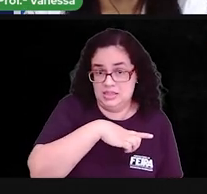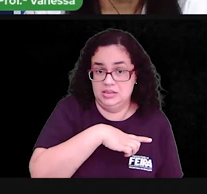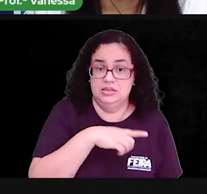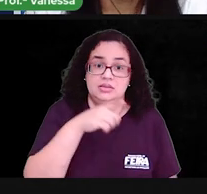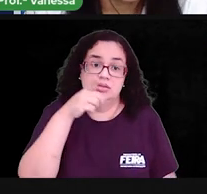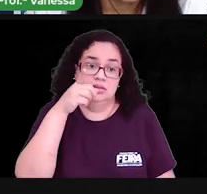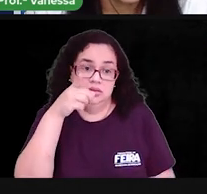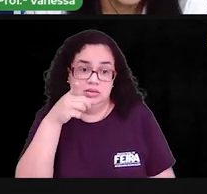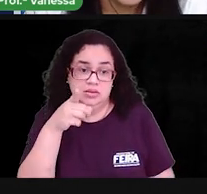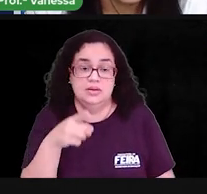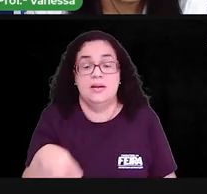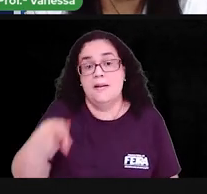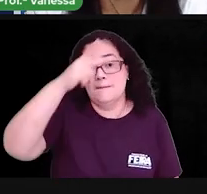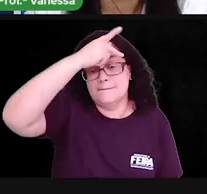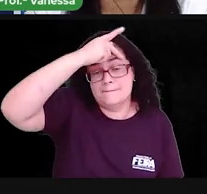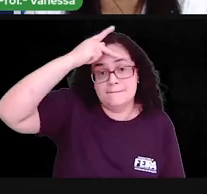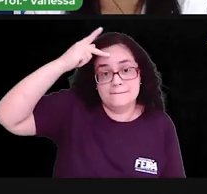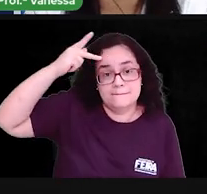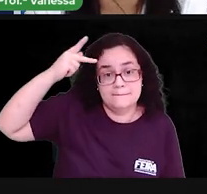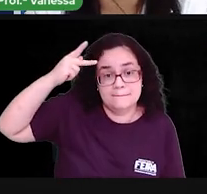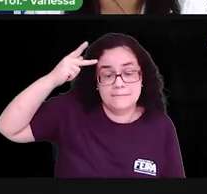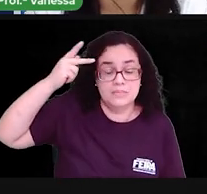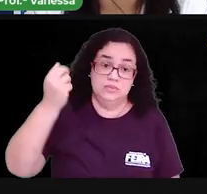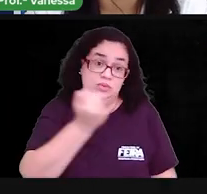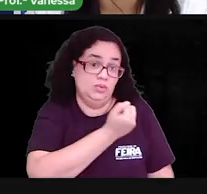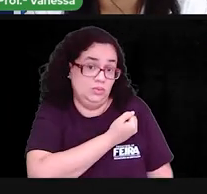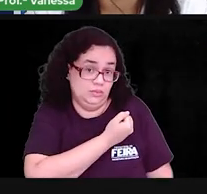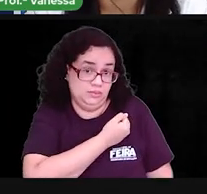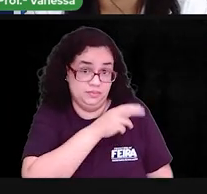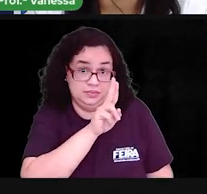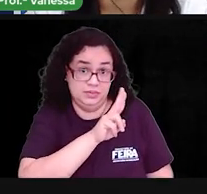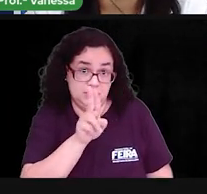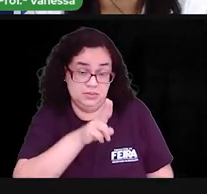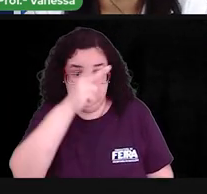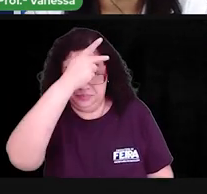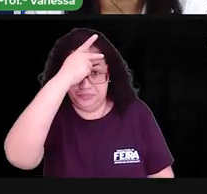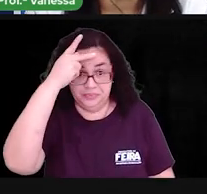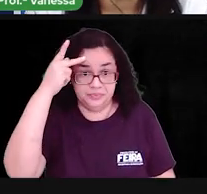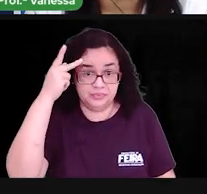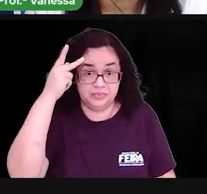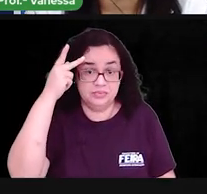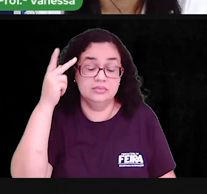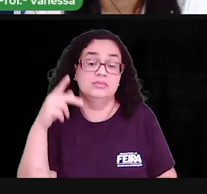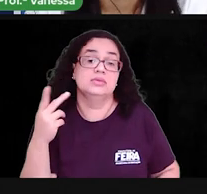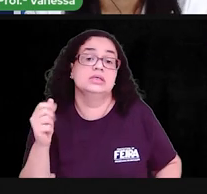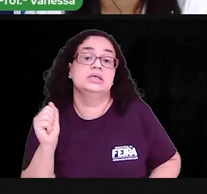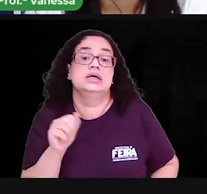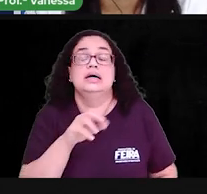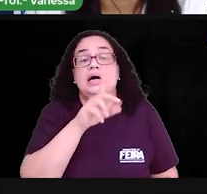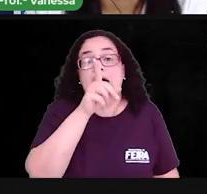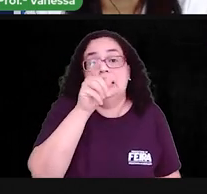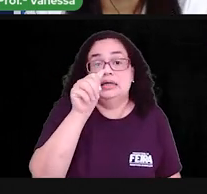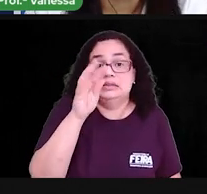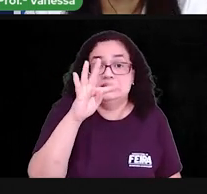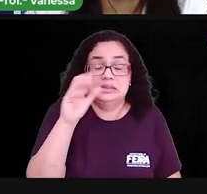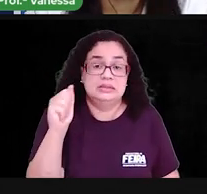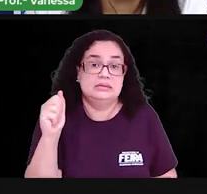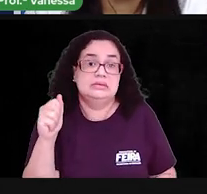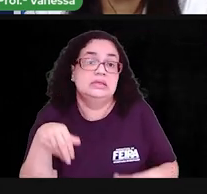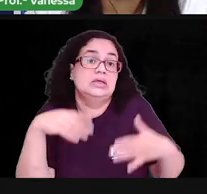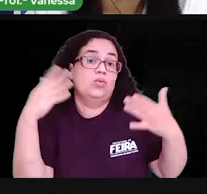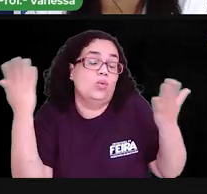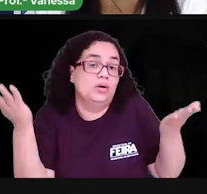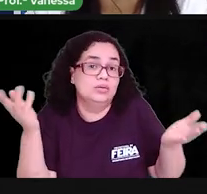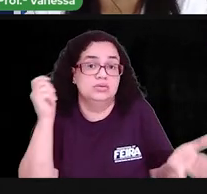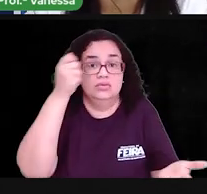os dados pessoais da conta que aparecem também na data de